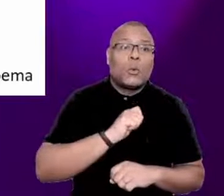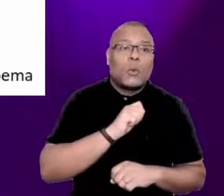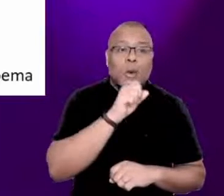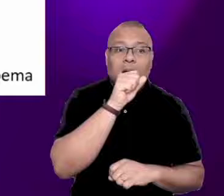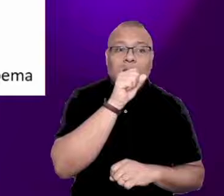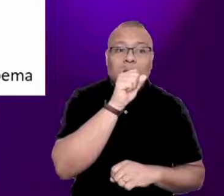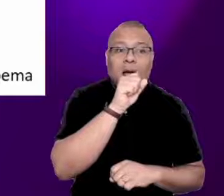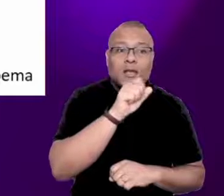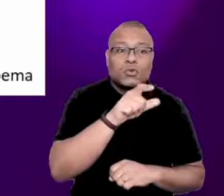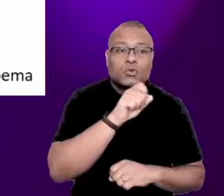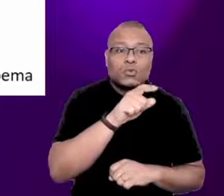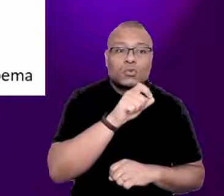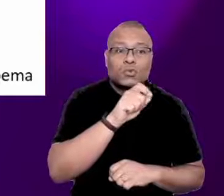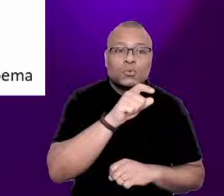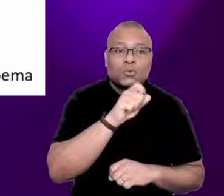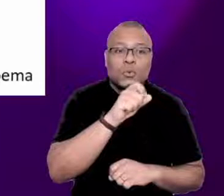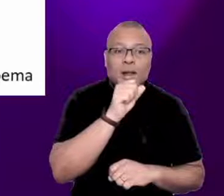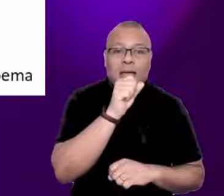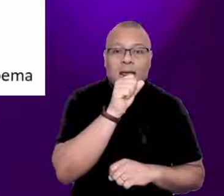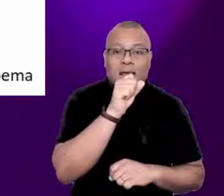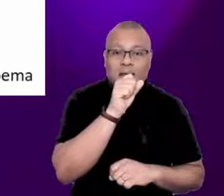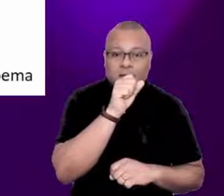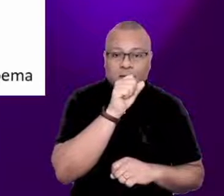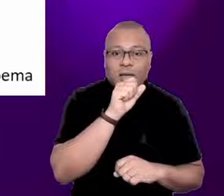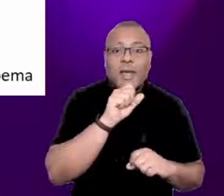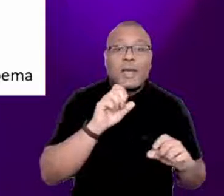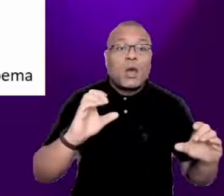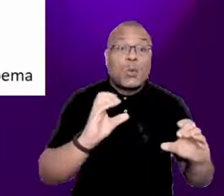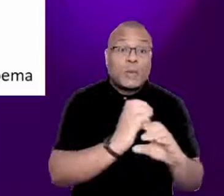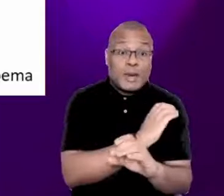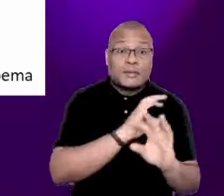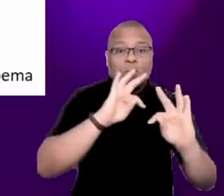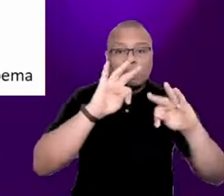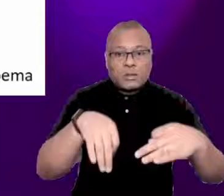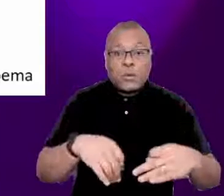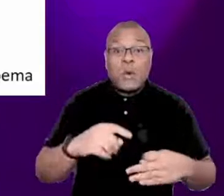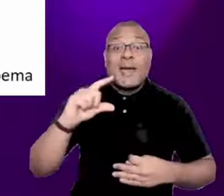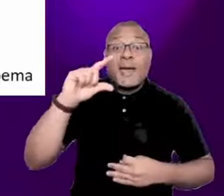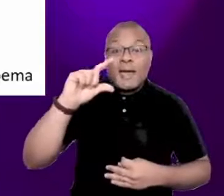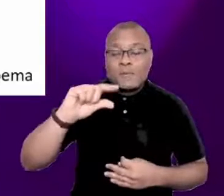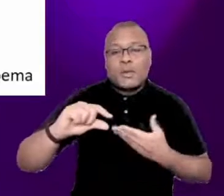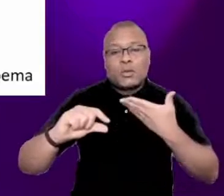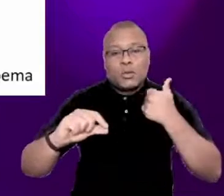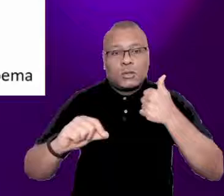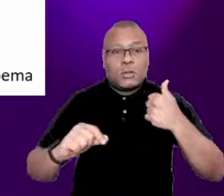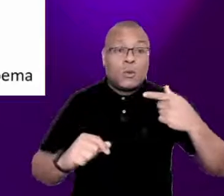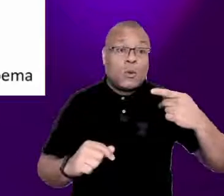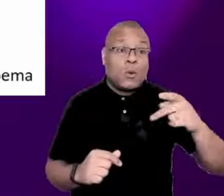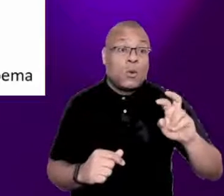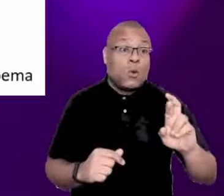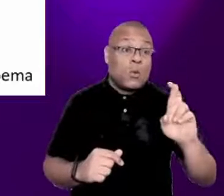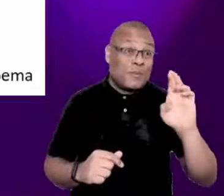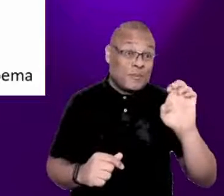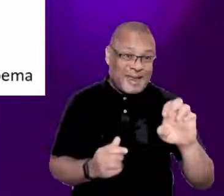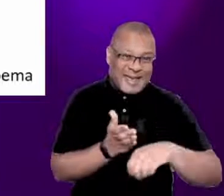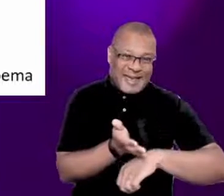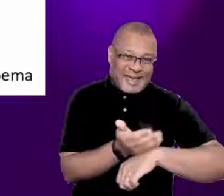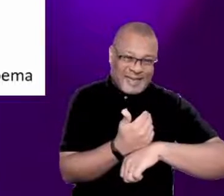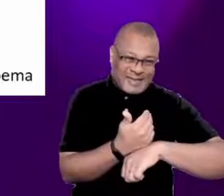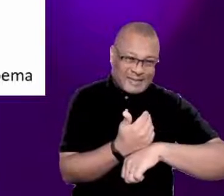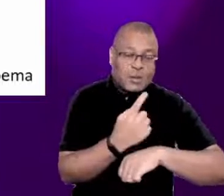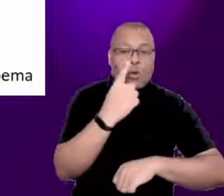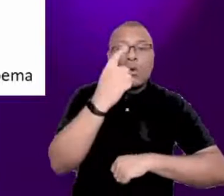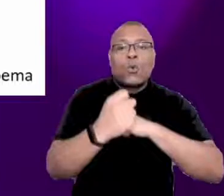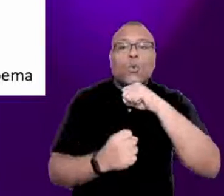é pós-operatório, e quanto menor, melhor. Então, a gente vê que do pré para o pós-operatório, depois de 1 ano